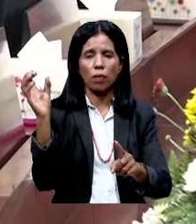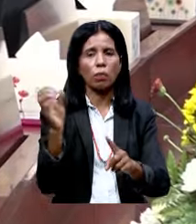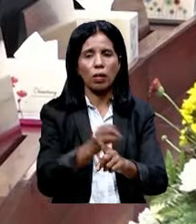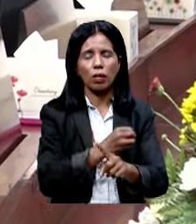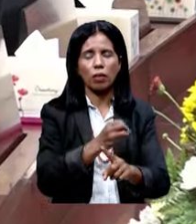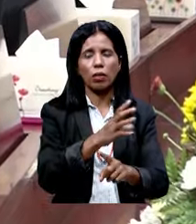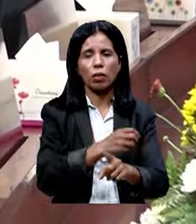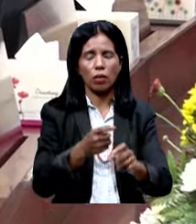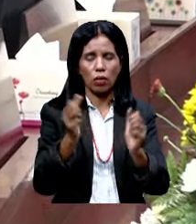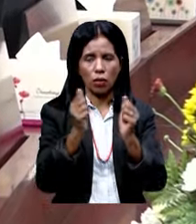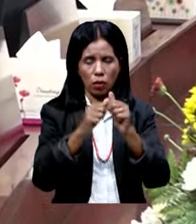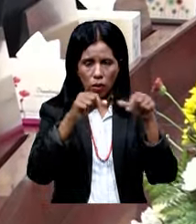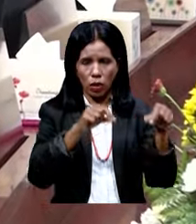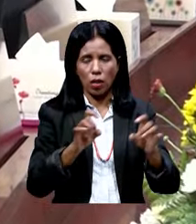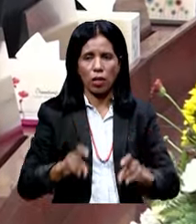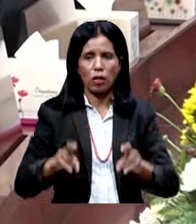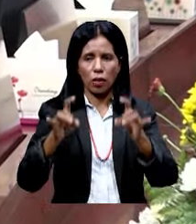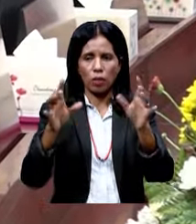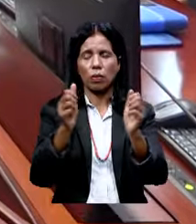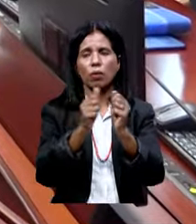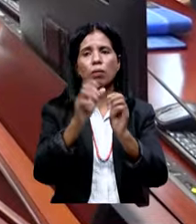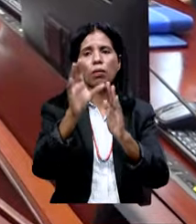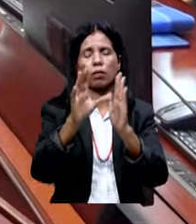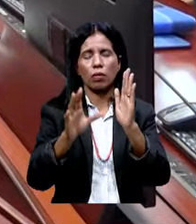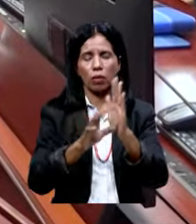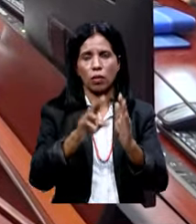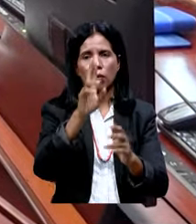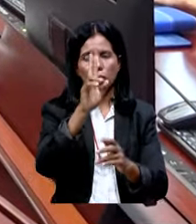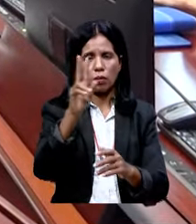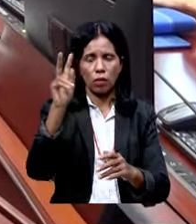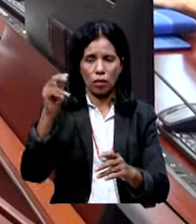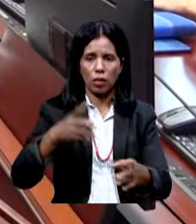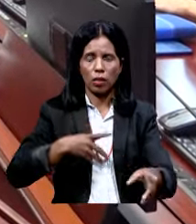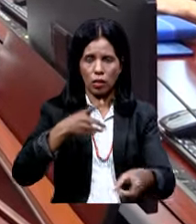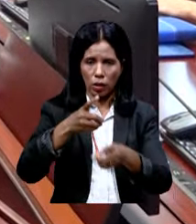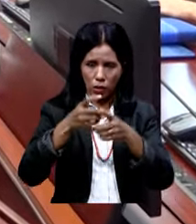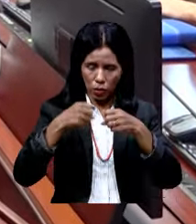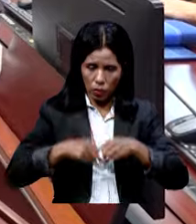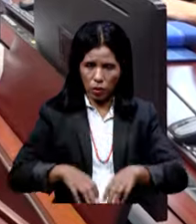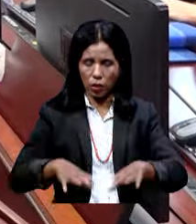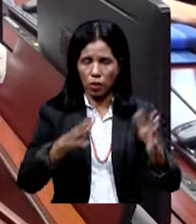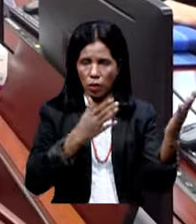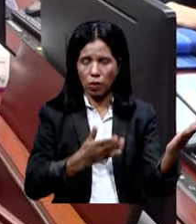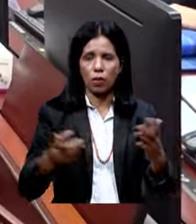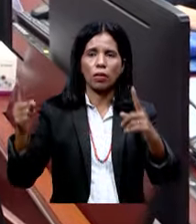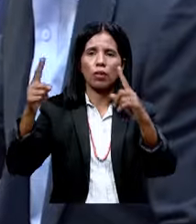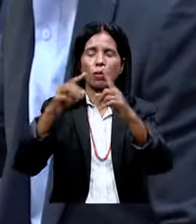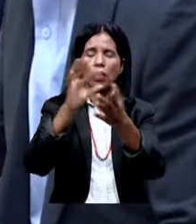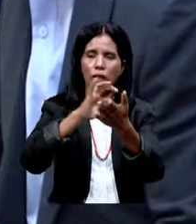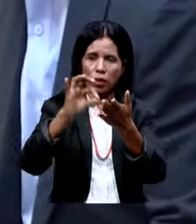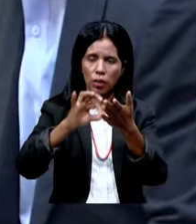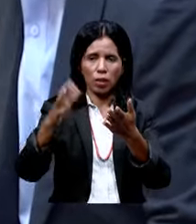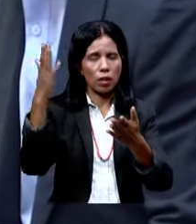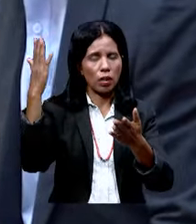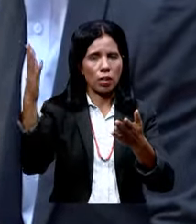Timor-Leste no Austrália e a conceito convenção nas Nações Unidas com a direito tasi, nebe Loritoba assina tratado entre